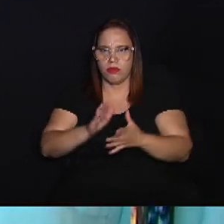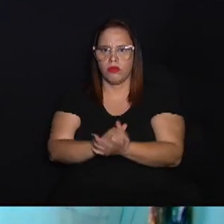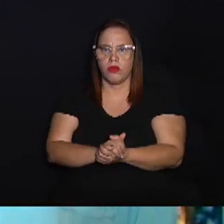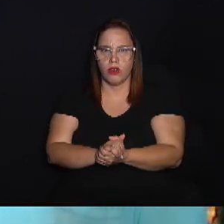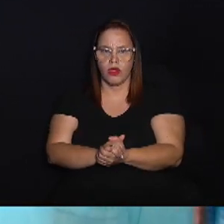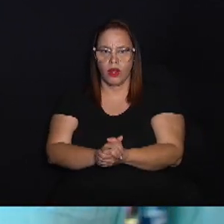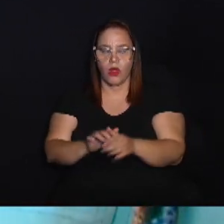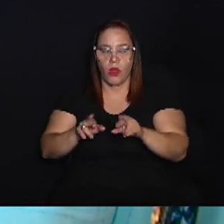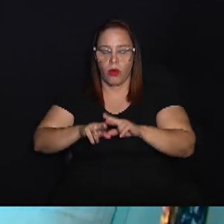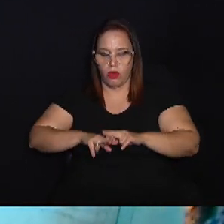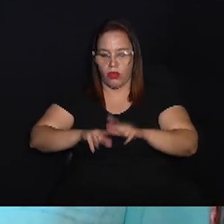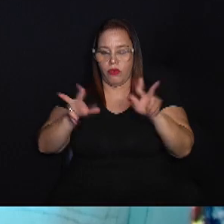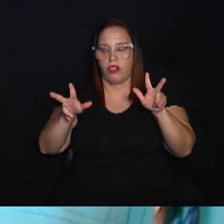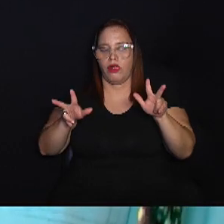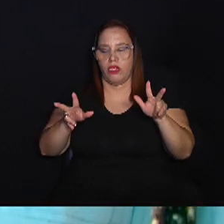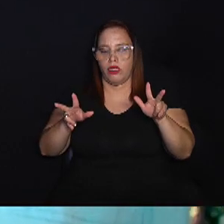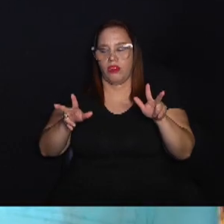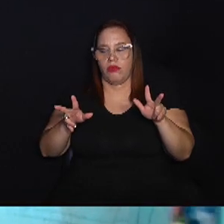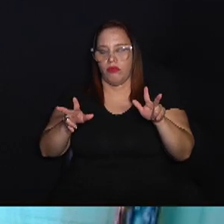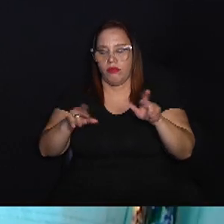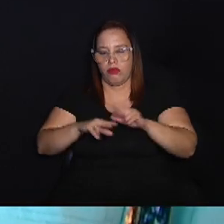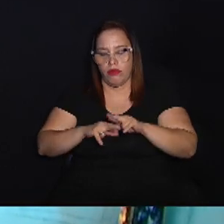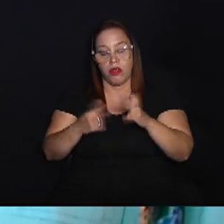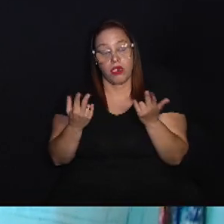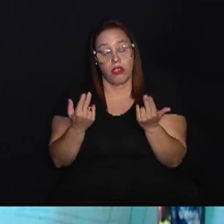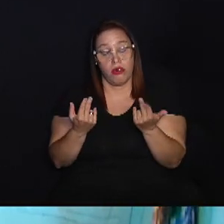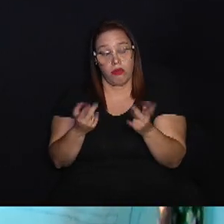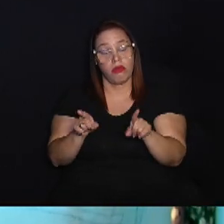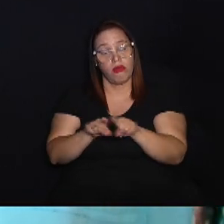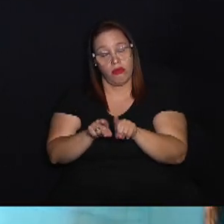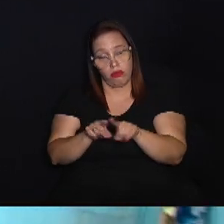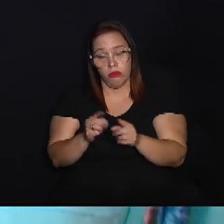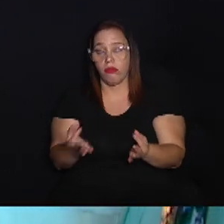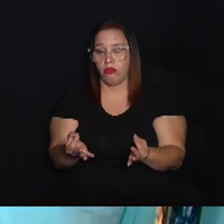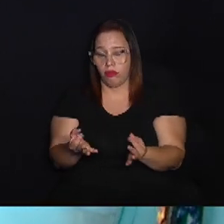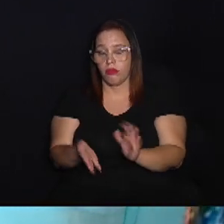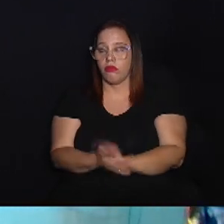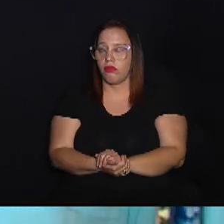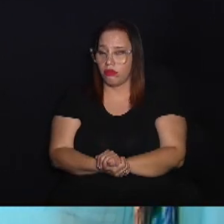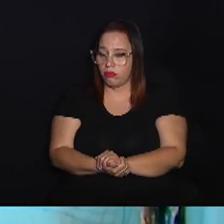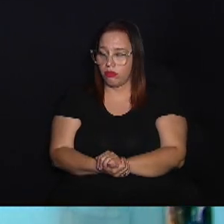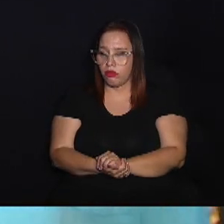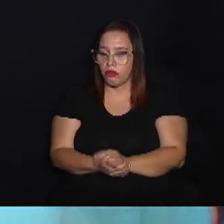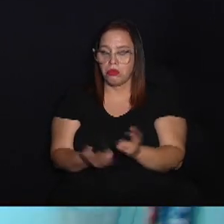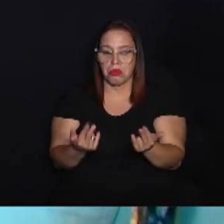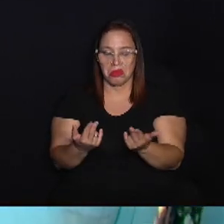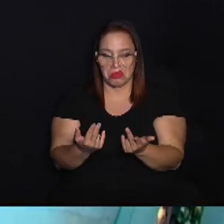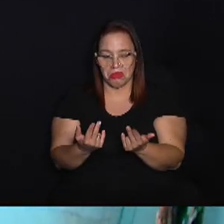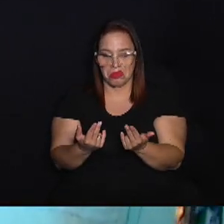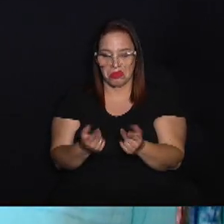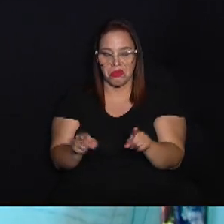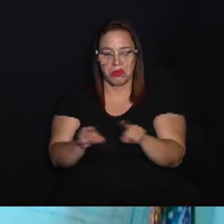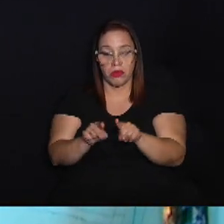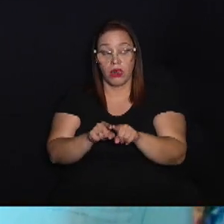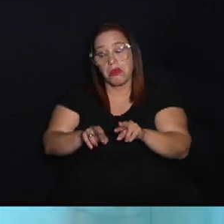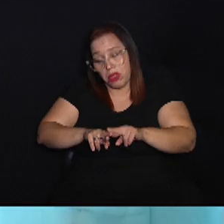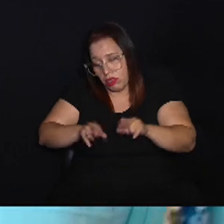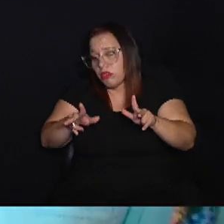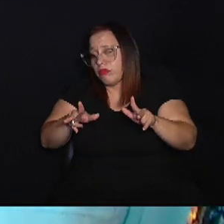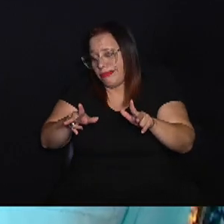os diferentes, né, que os diferentes são iguais também, né, e os iguais também são